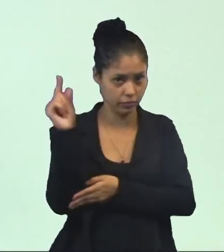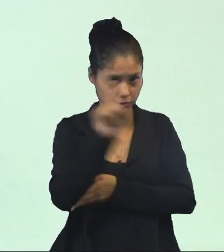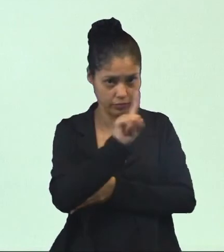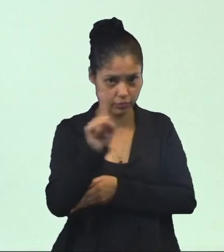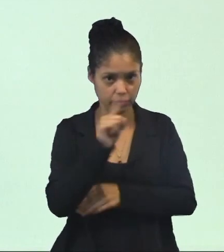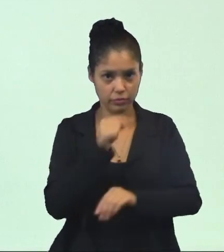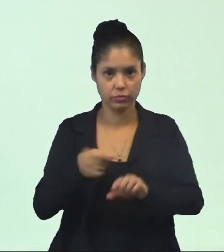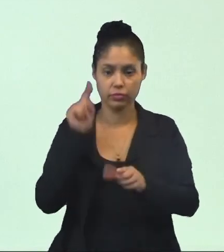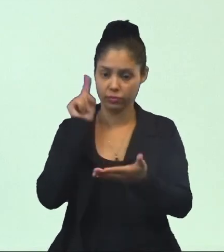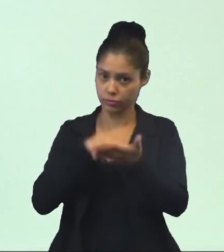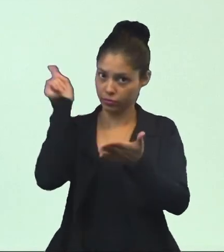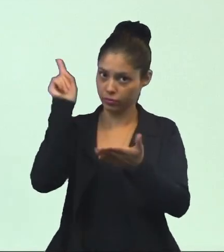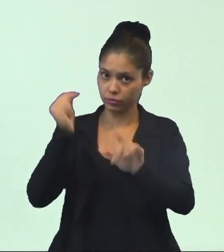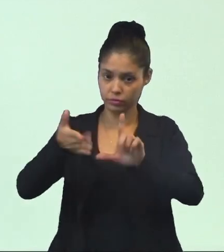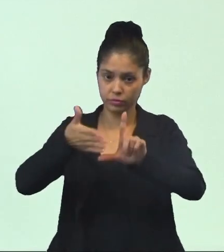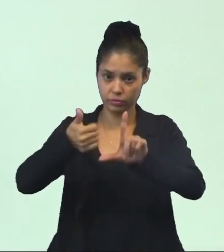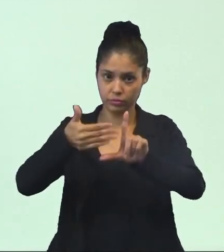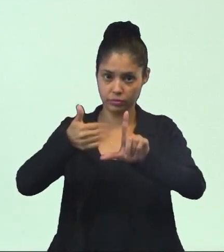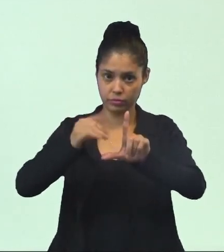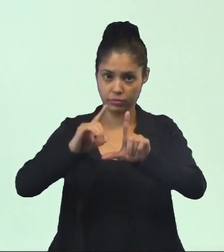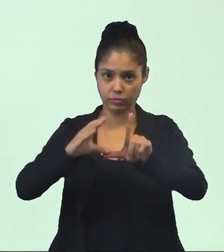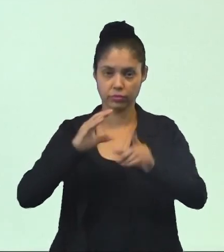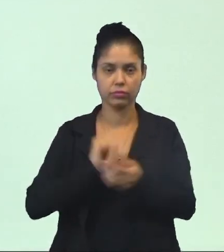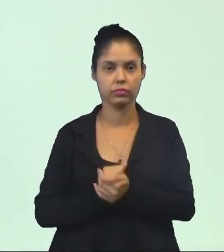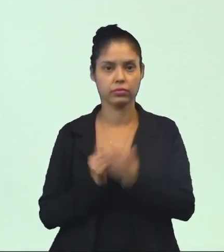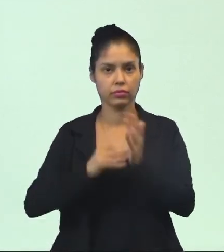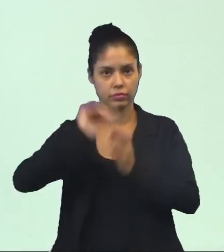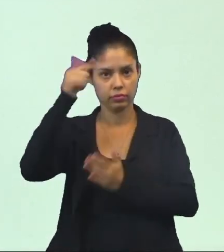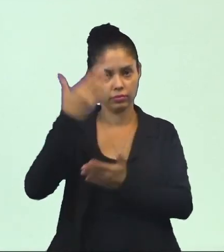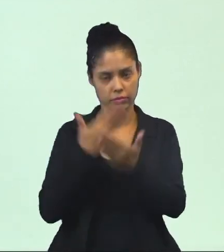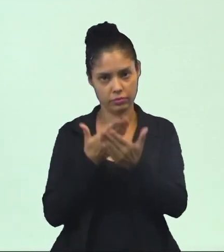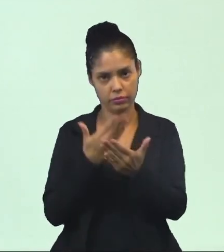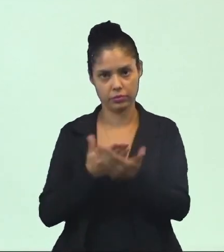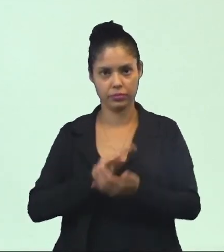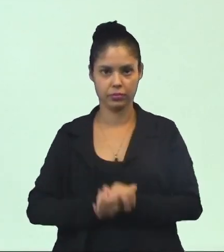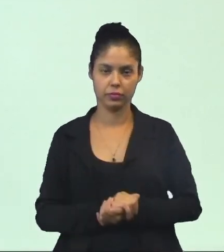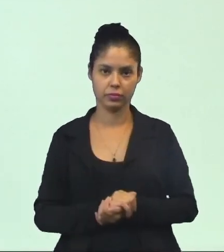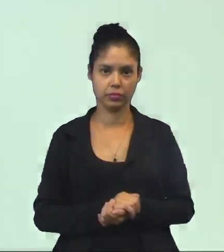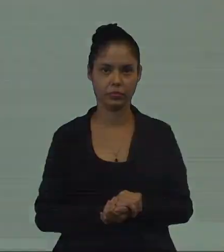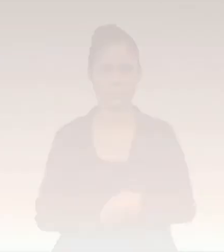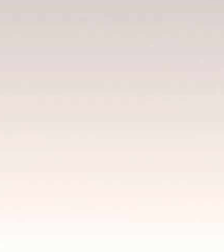Não esqueça de clicar essa aula na plataforma Eduque e até a próxima vez.